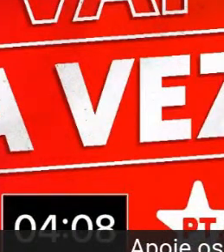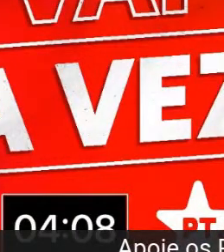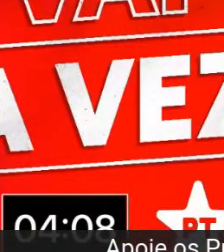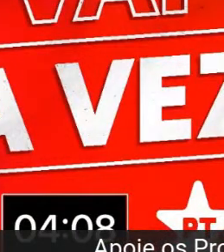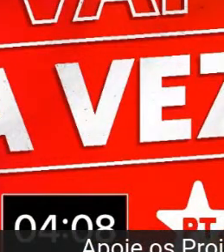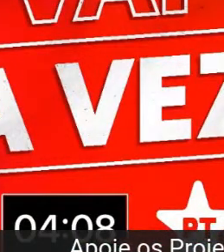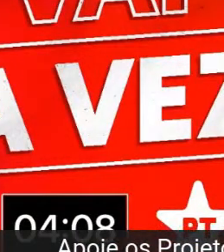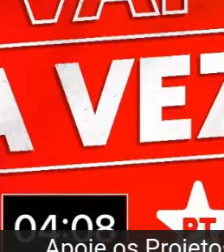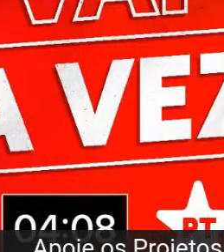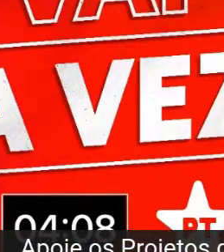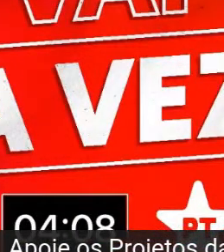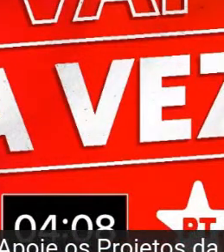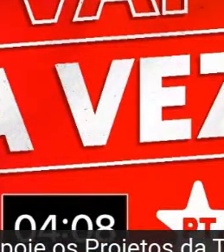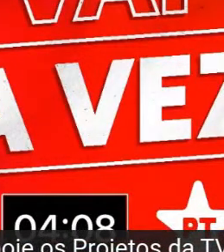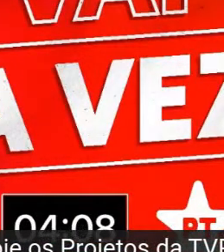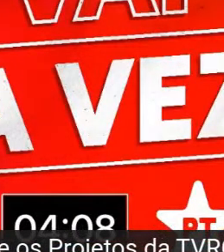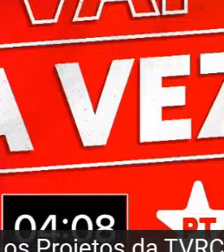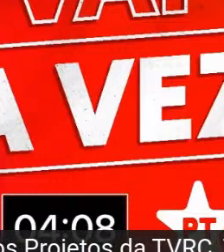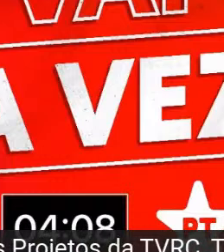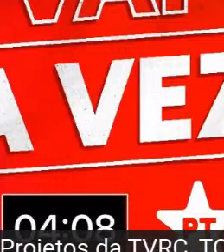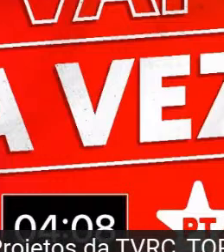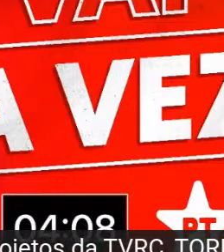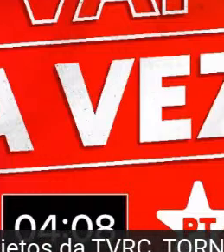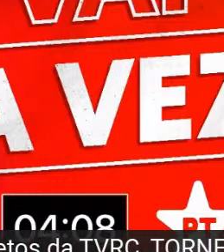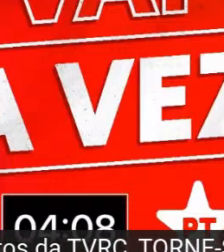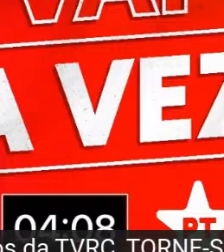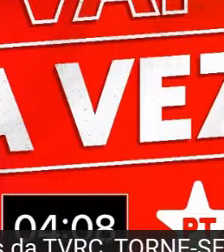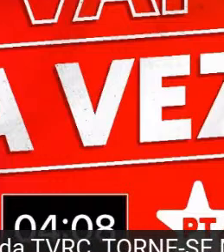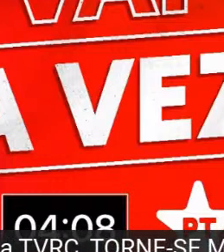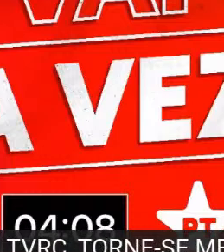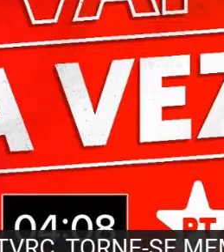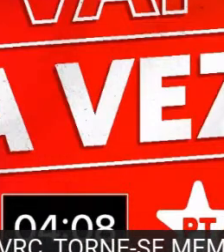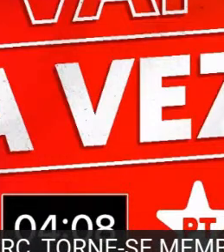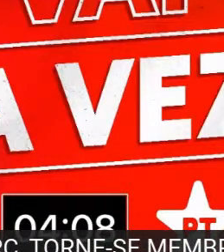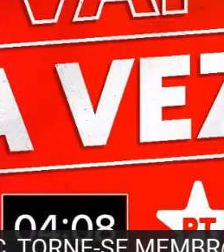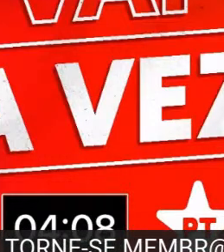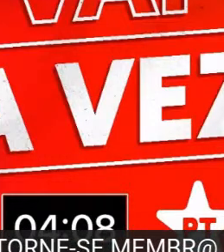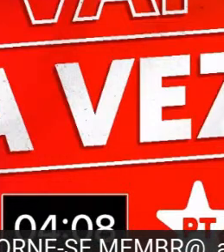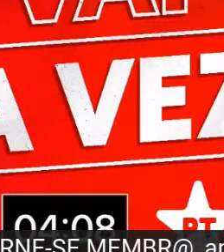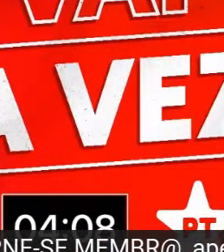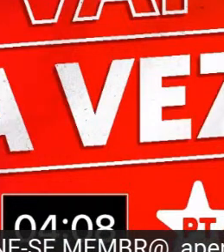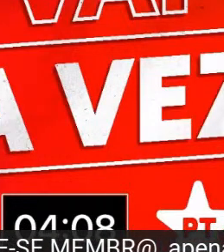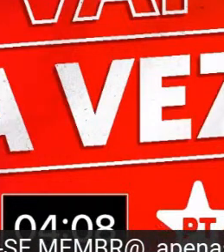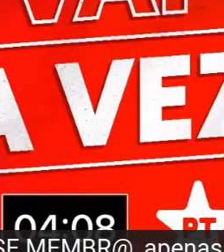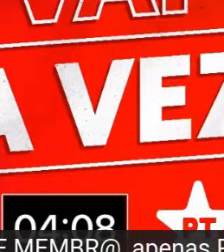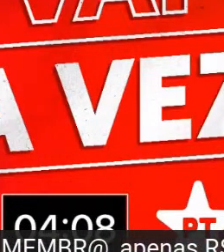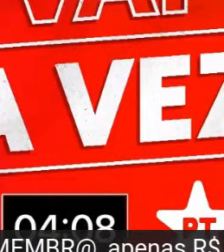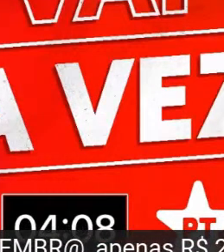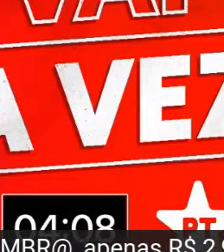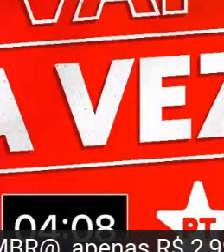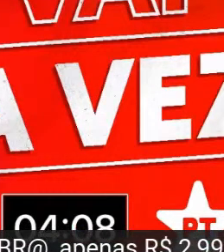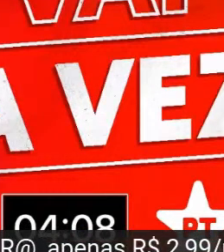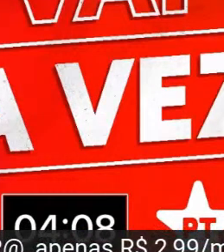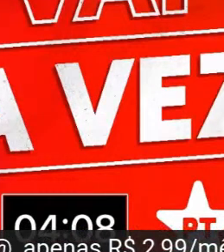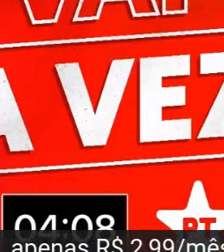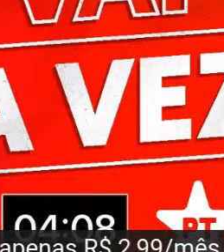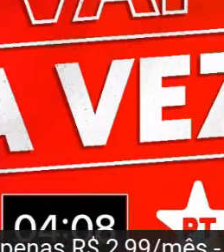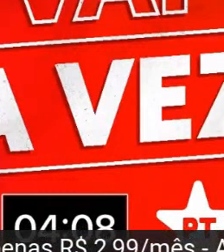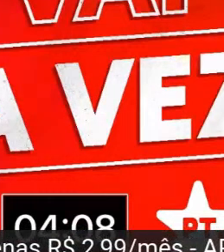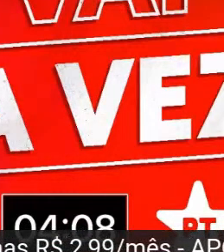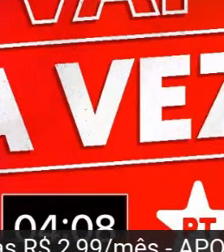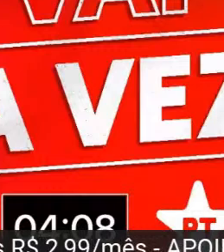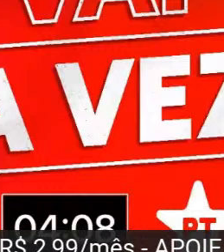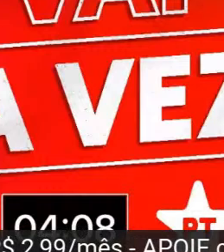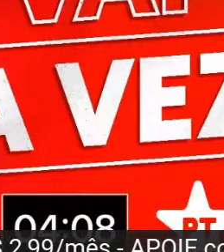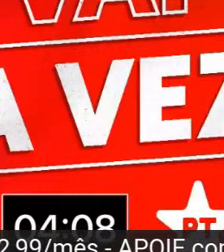trabalhava, esse povo recebia salário, esse povo estudava. Ele sabe disso. Bota a estrela pra brilhar